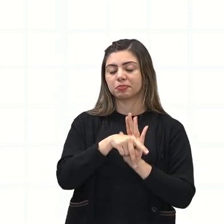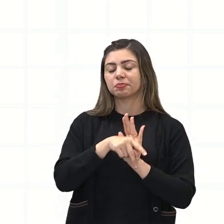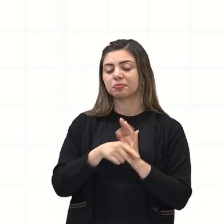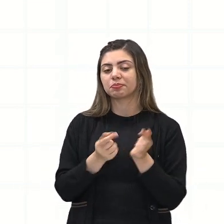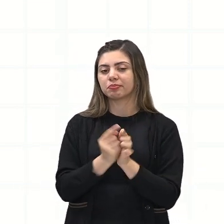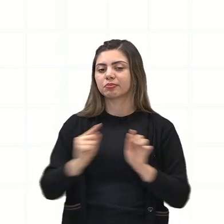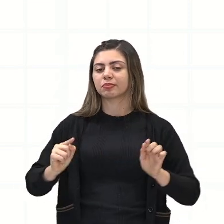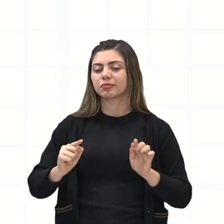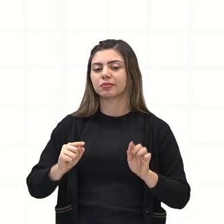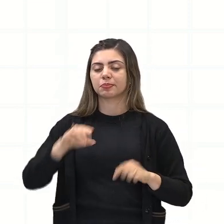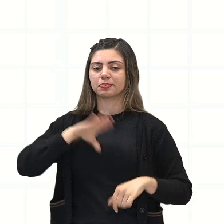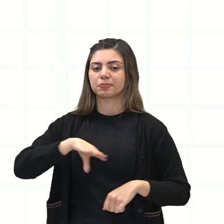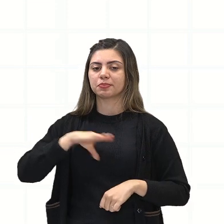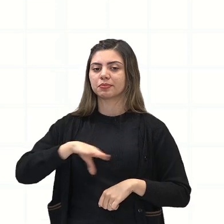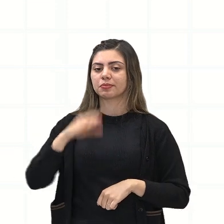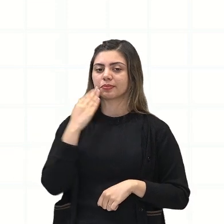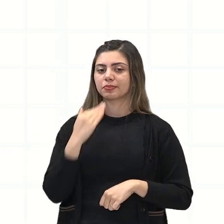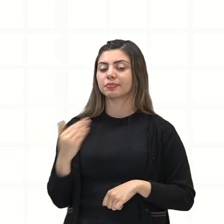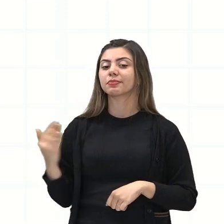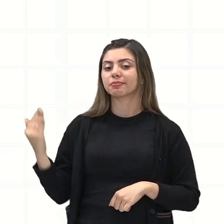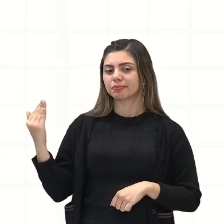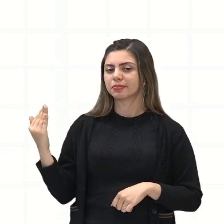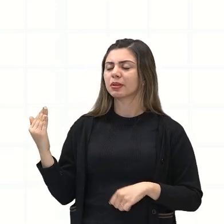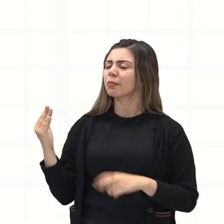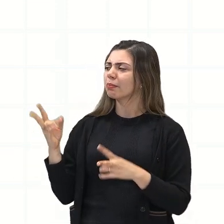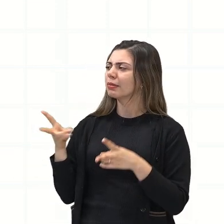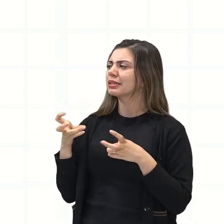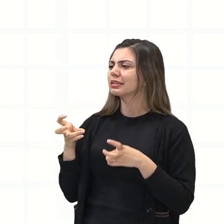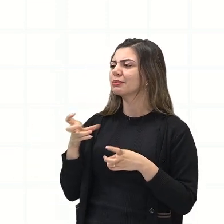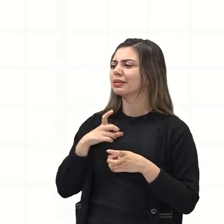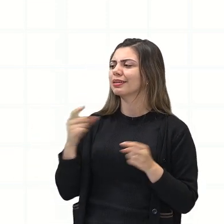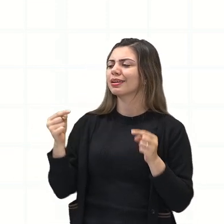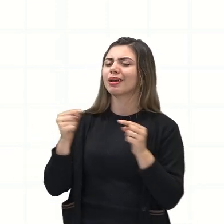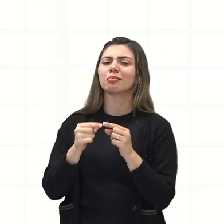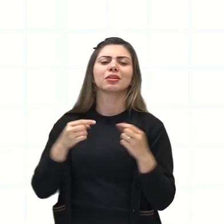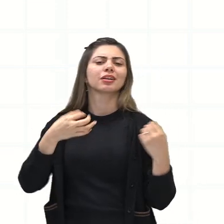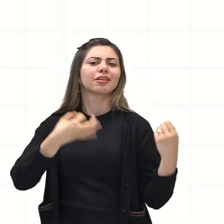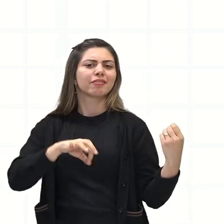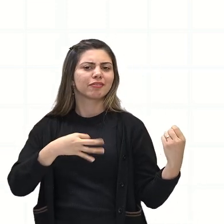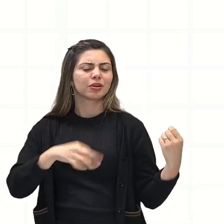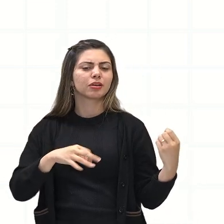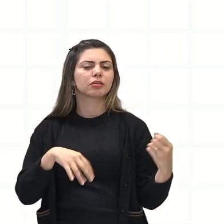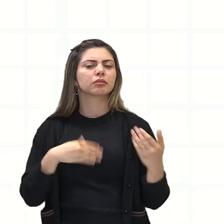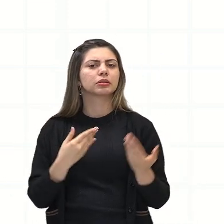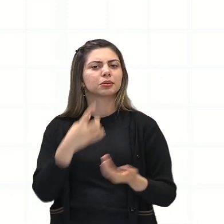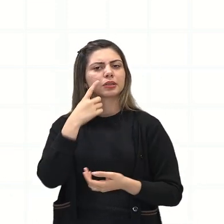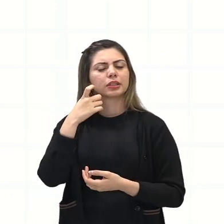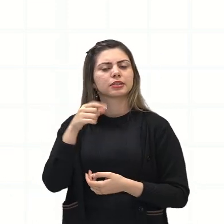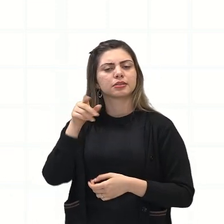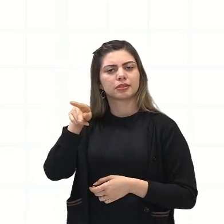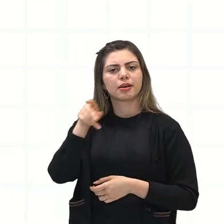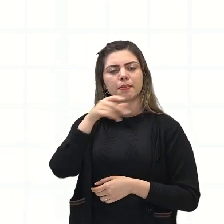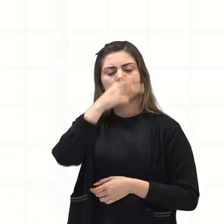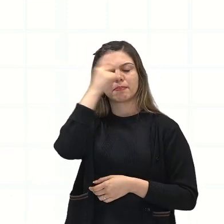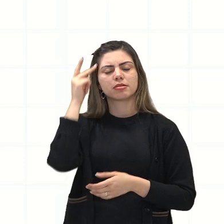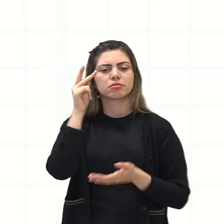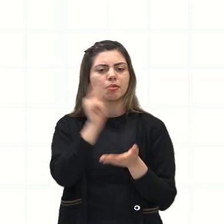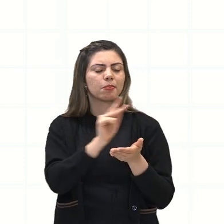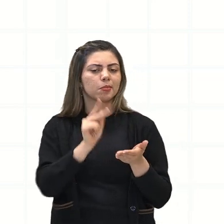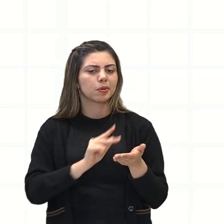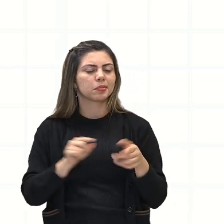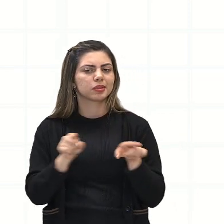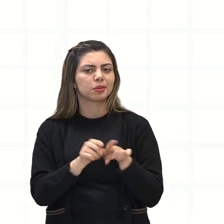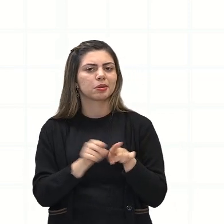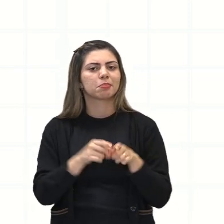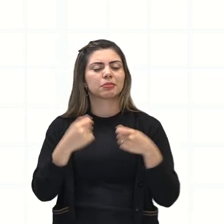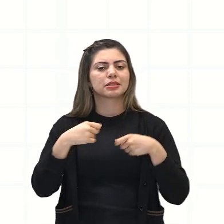rimas, bastante musicalidade. Você percebe que se eu estou falando de violão, É interessante para esse poeta que isso também seja